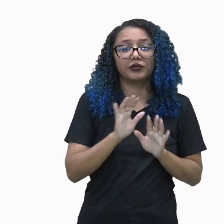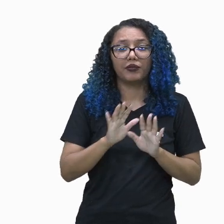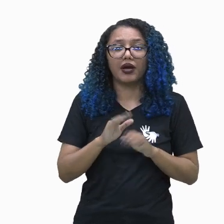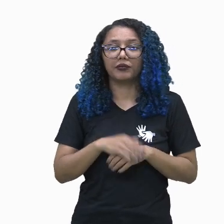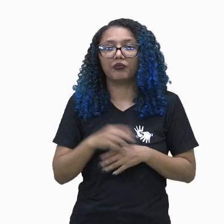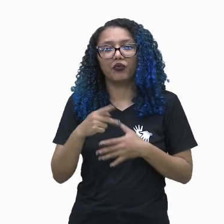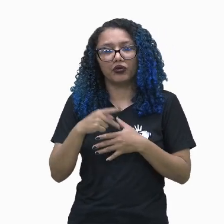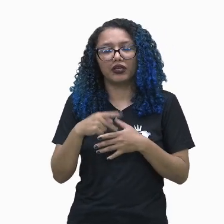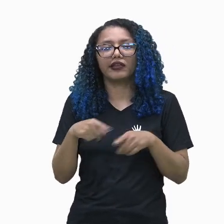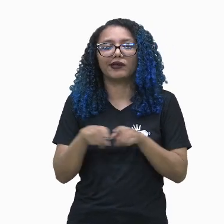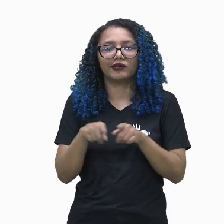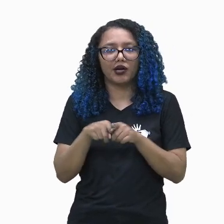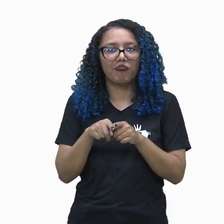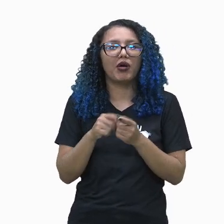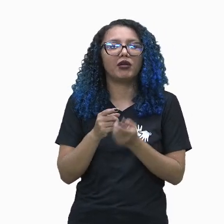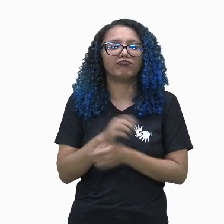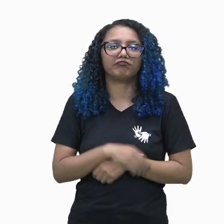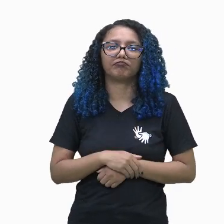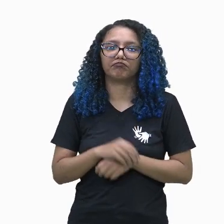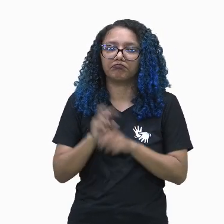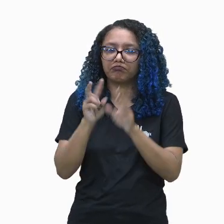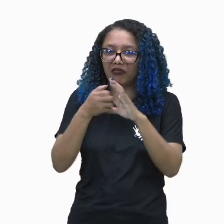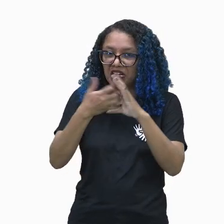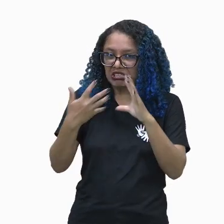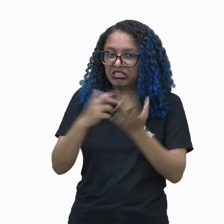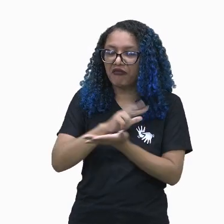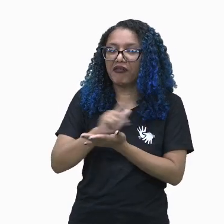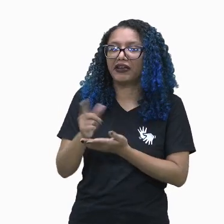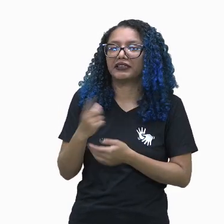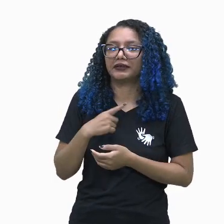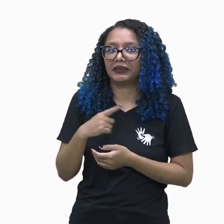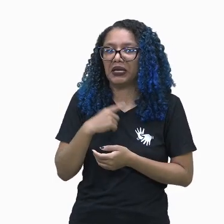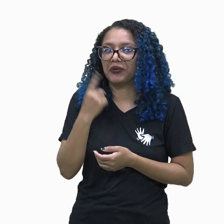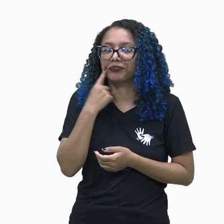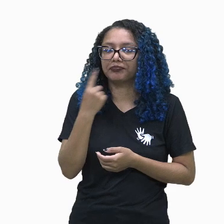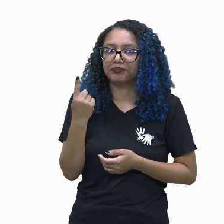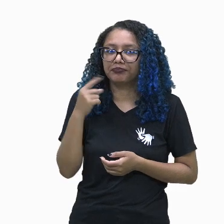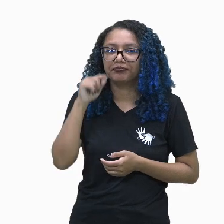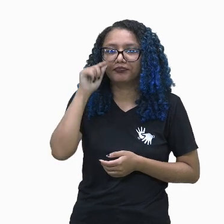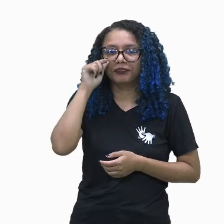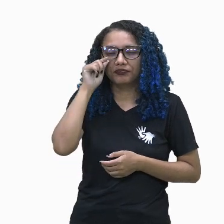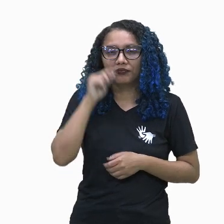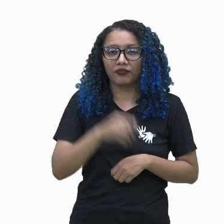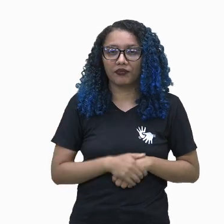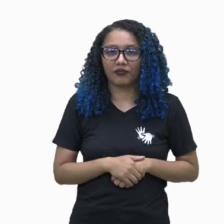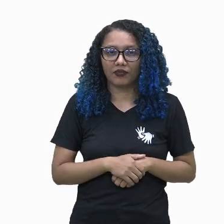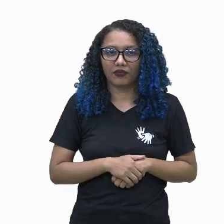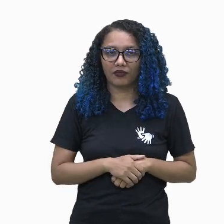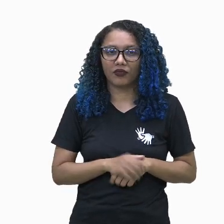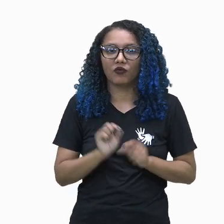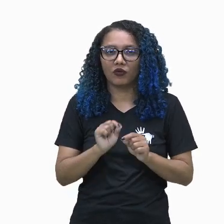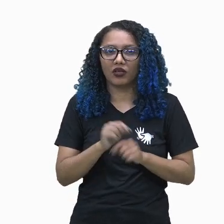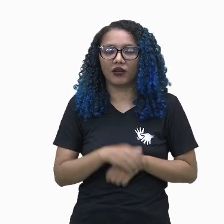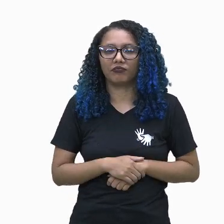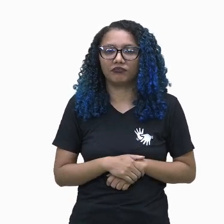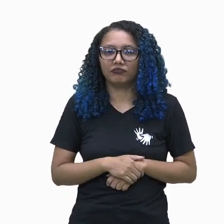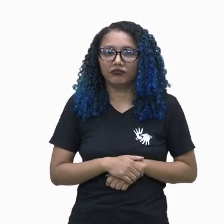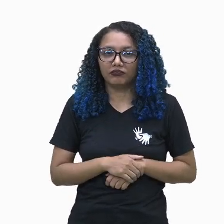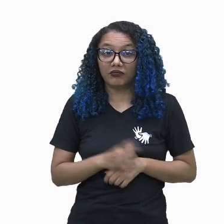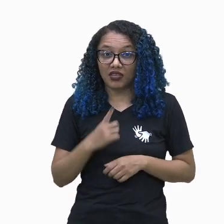tem bastante coisa aqui, né? Elas vão ter a sua participação na estrutura básica das